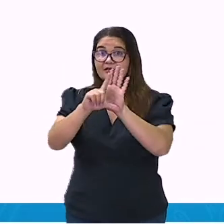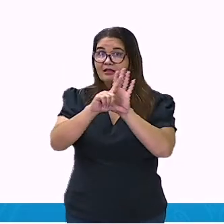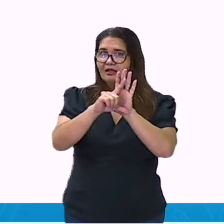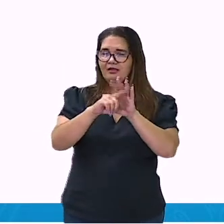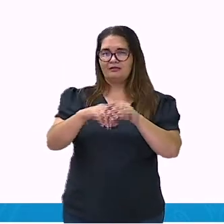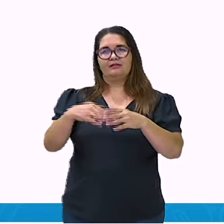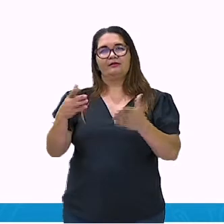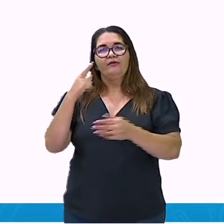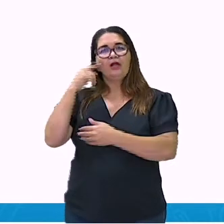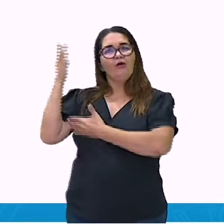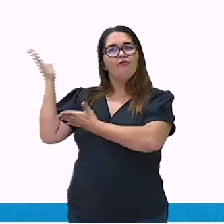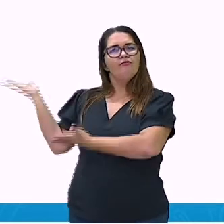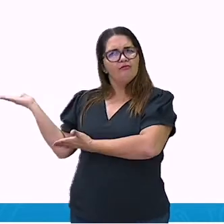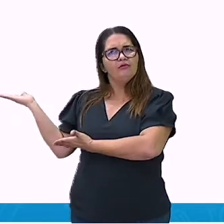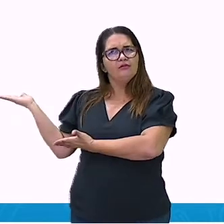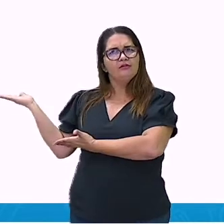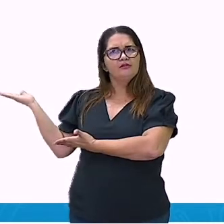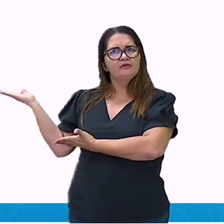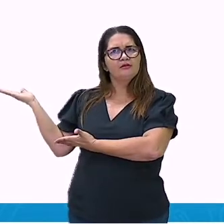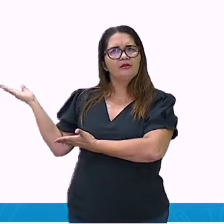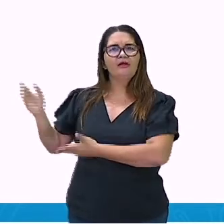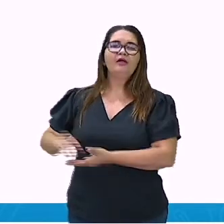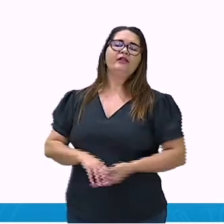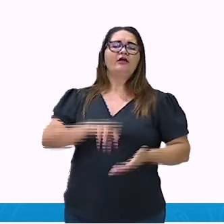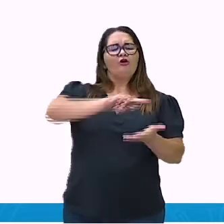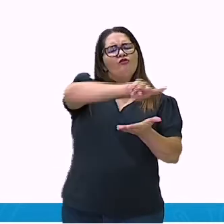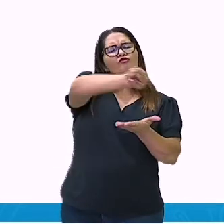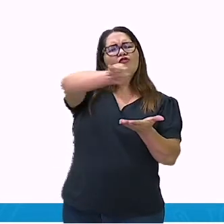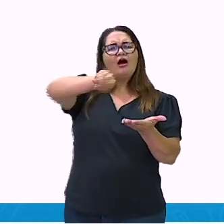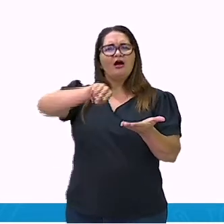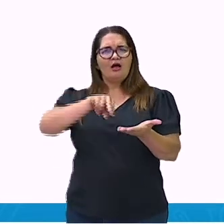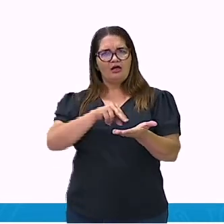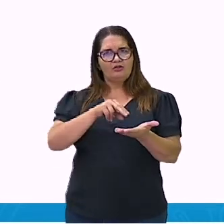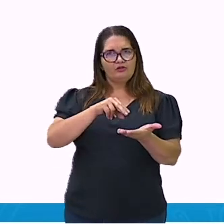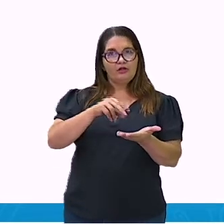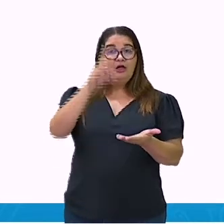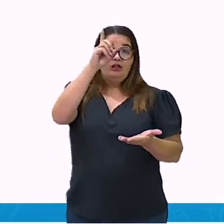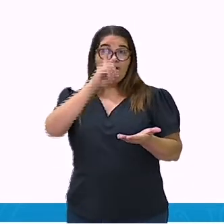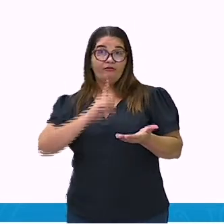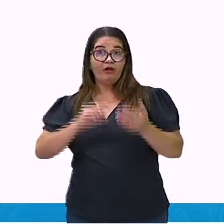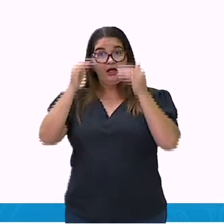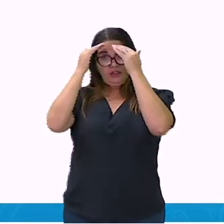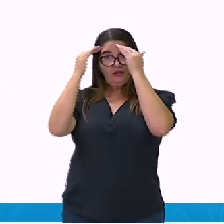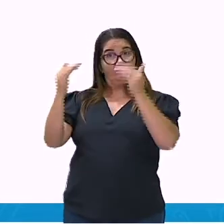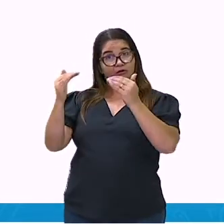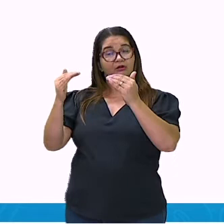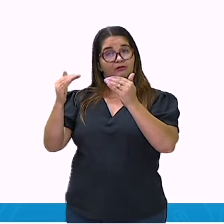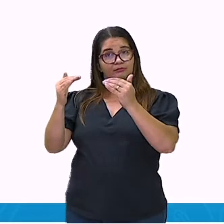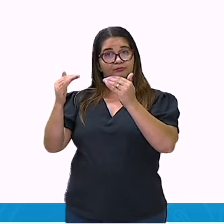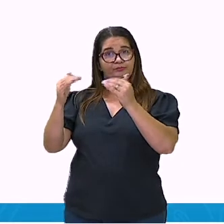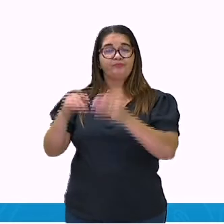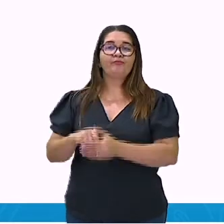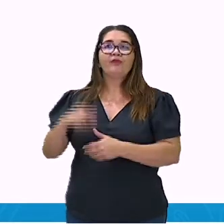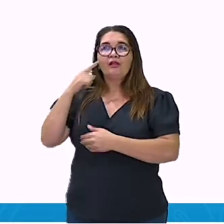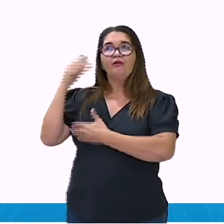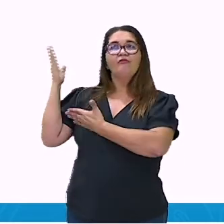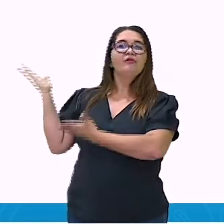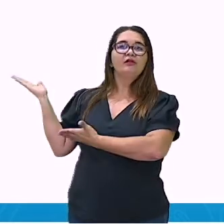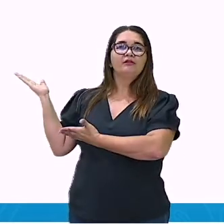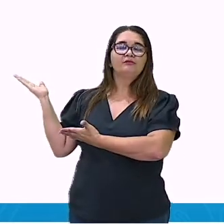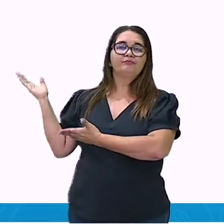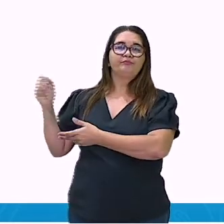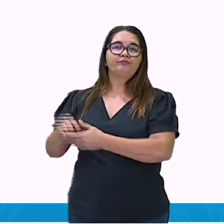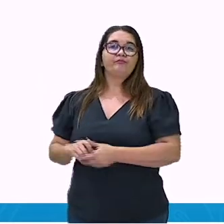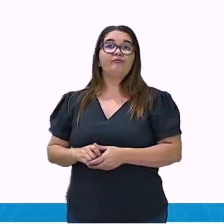ver quais os deveres e quais os direitos. Primeiro, os deveres do capitão donatário